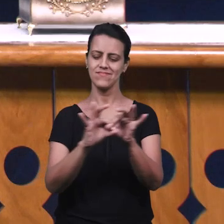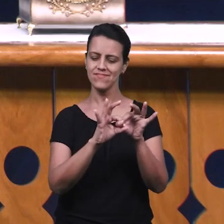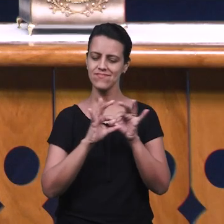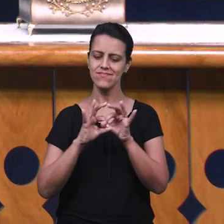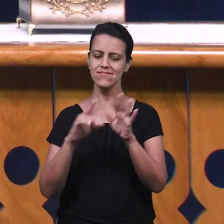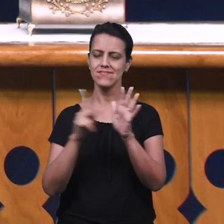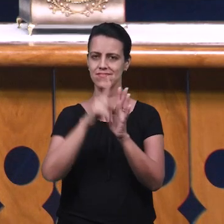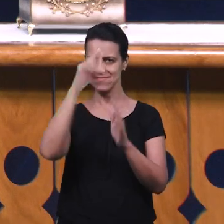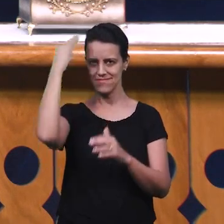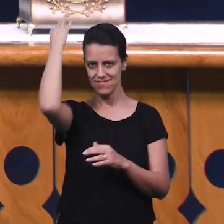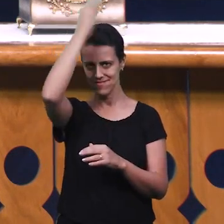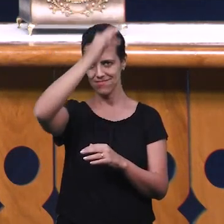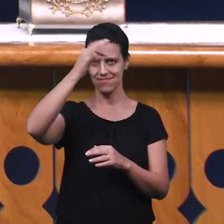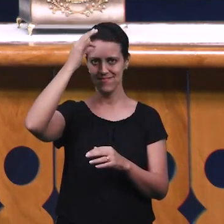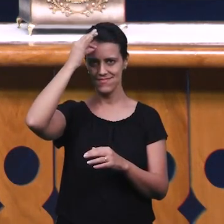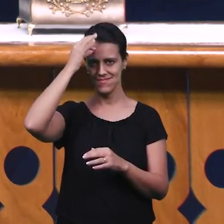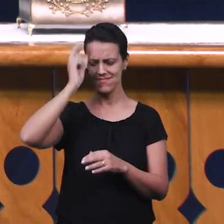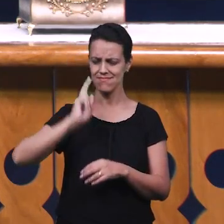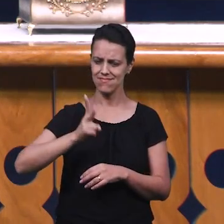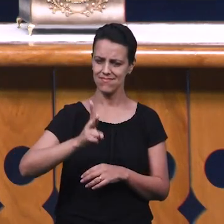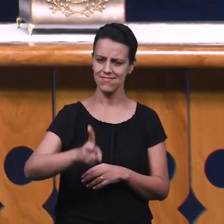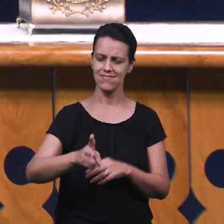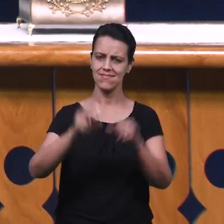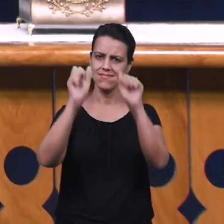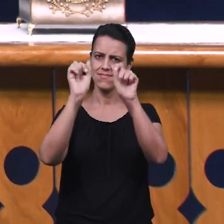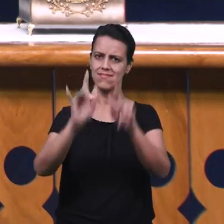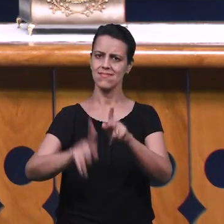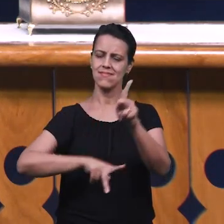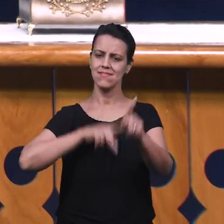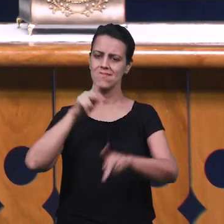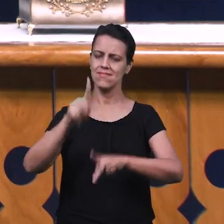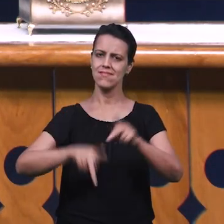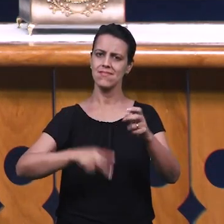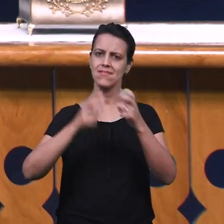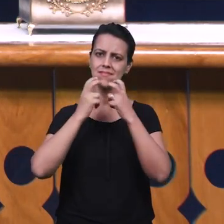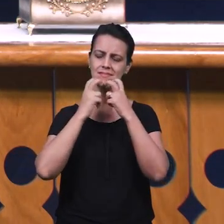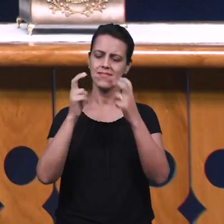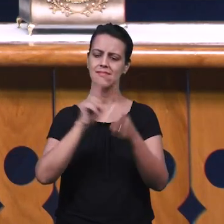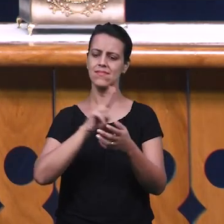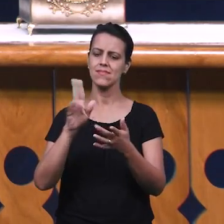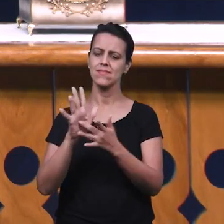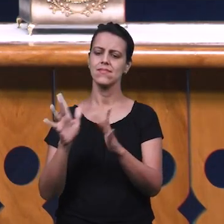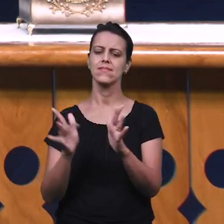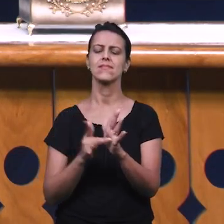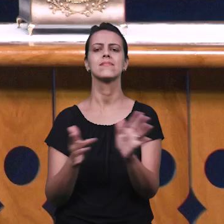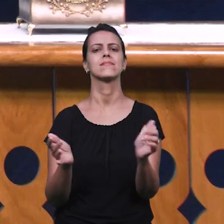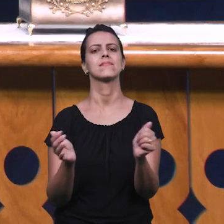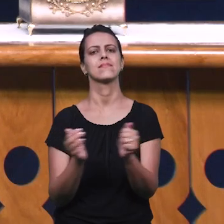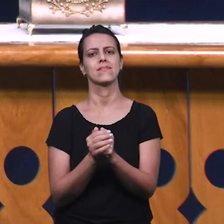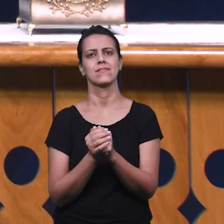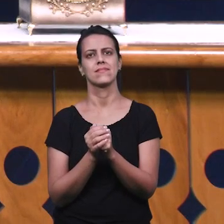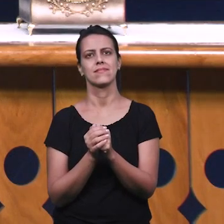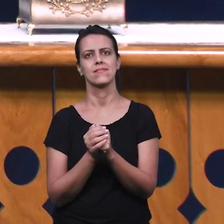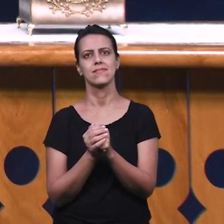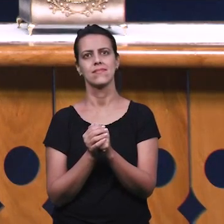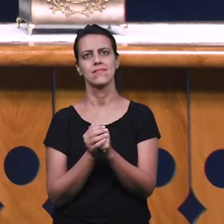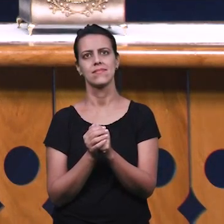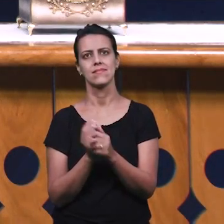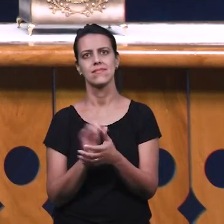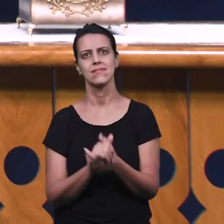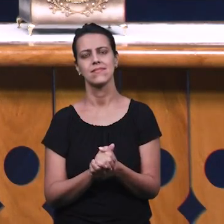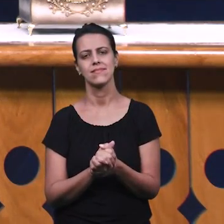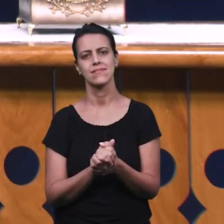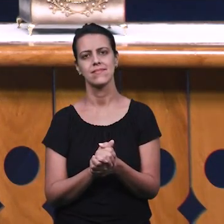do Espírito Santo seja sempre com o Teu povo. É o clamor que Te fazemos em nome de Jesus.